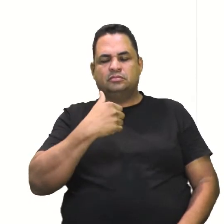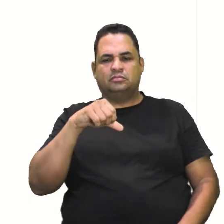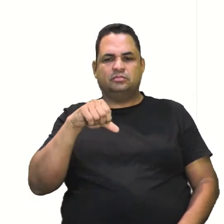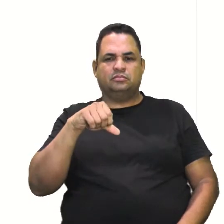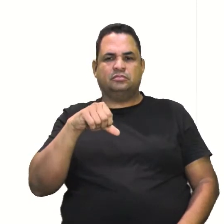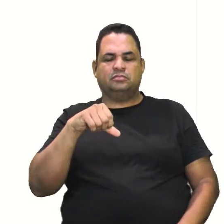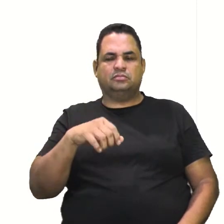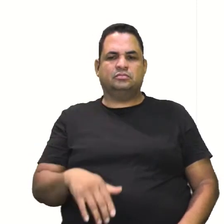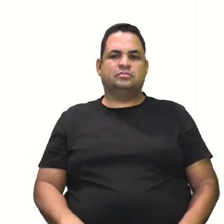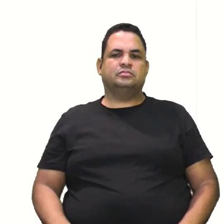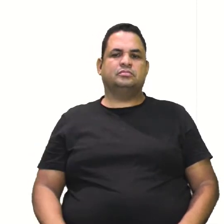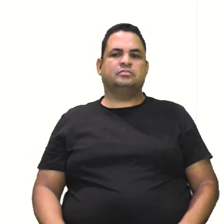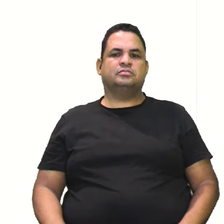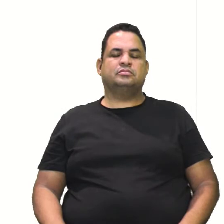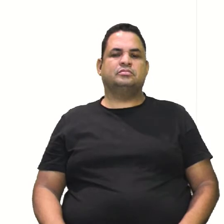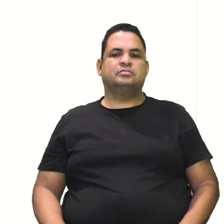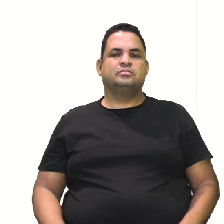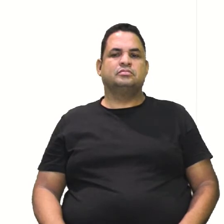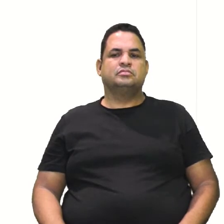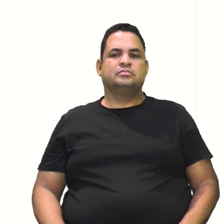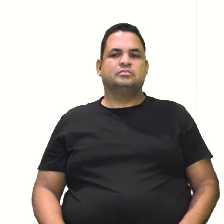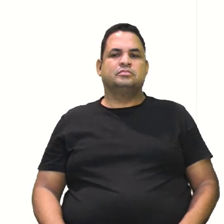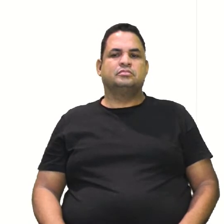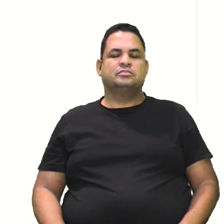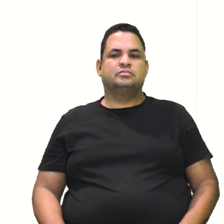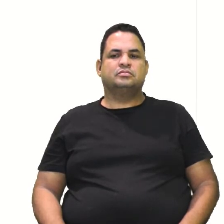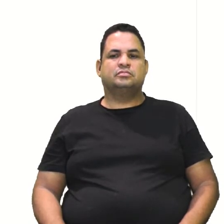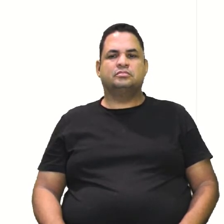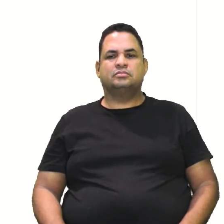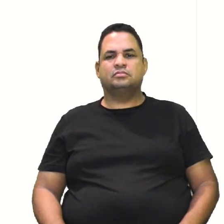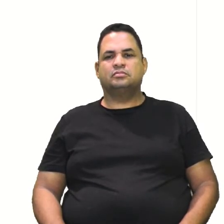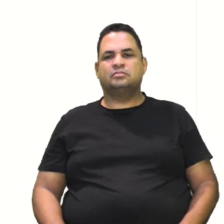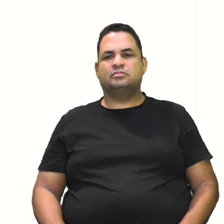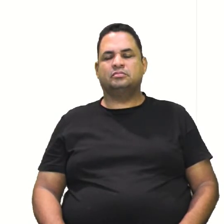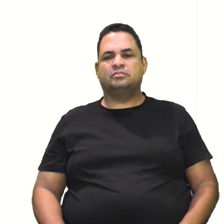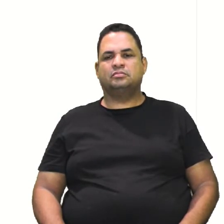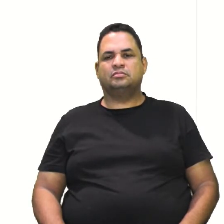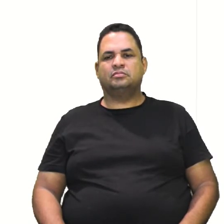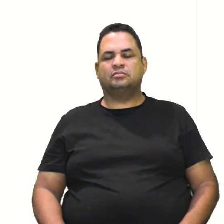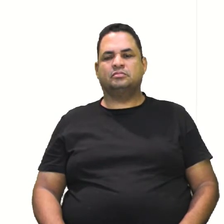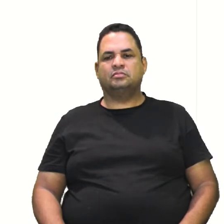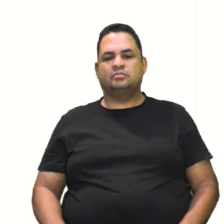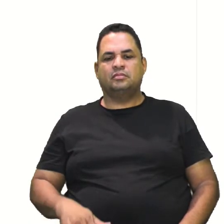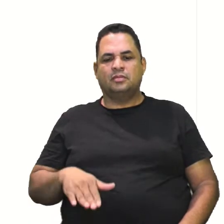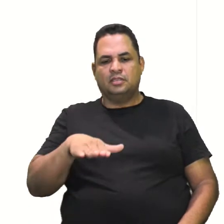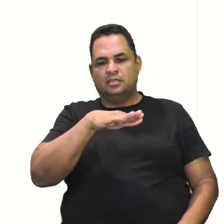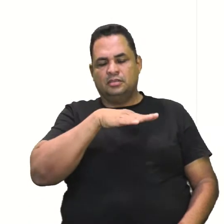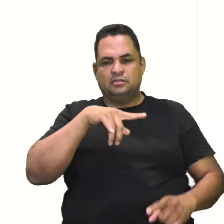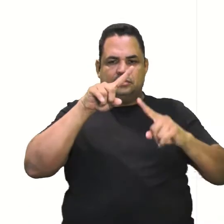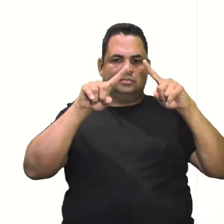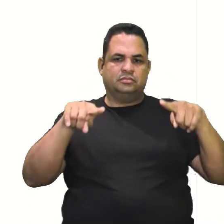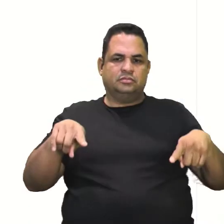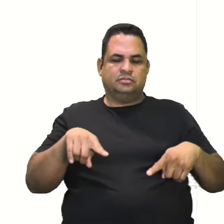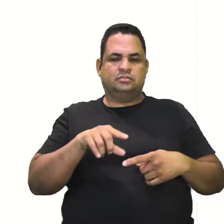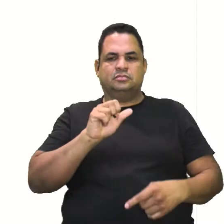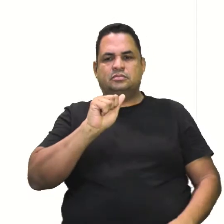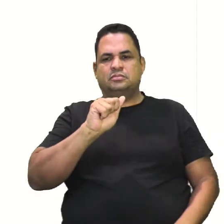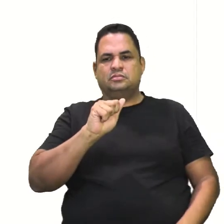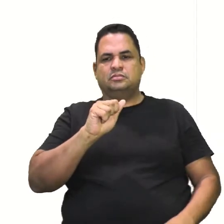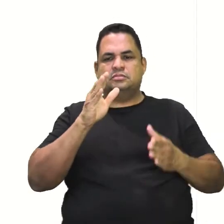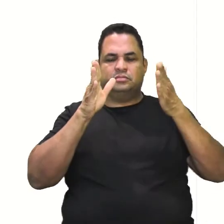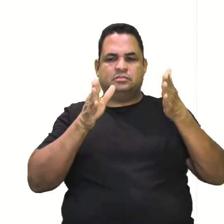Eu devo 7, mas tenho 26 para pagar, fico com 19, né? A área do meu triângulo é dada